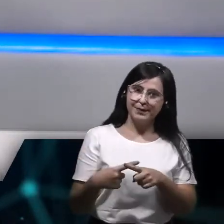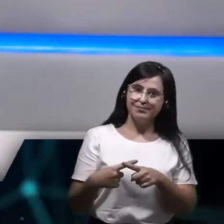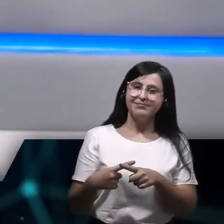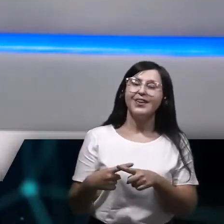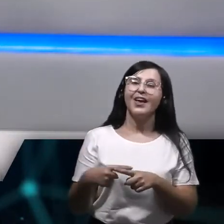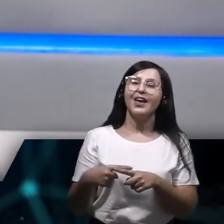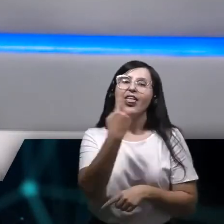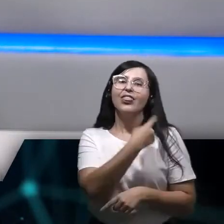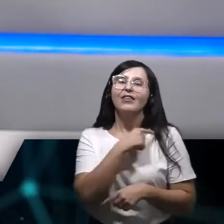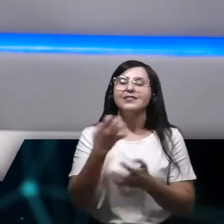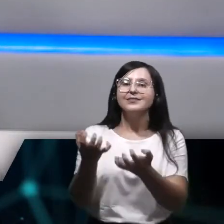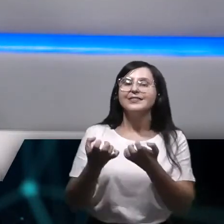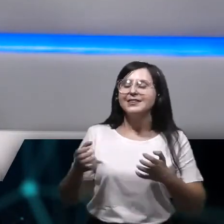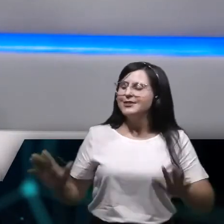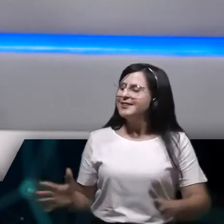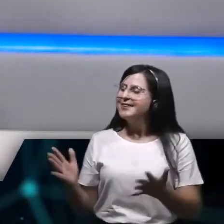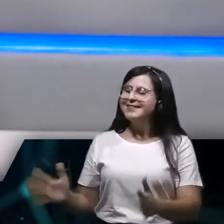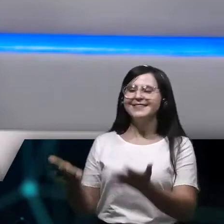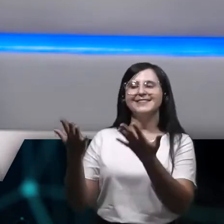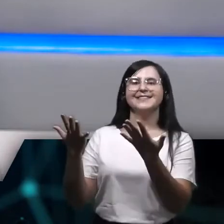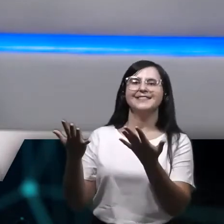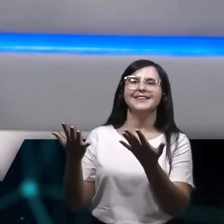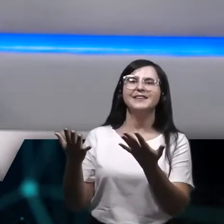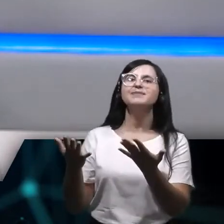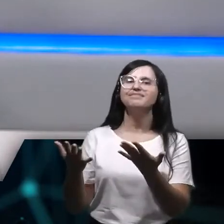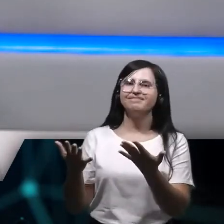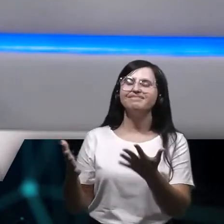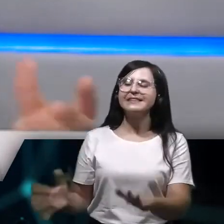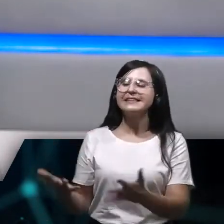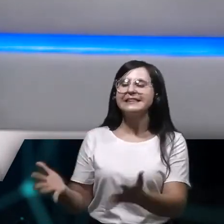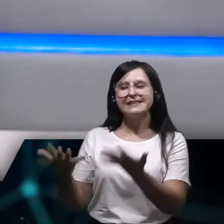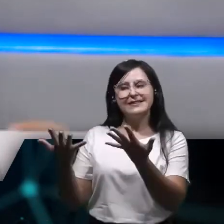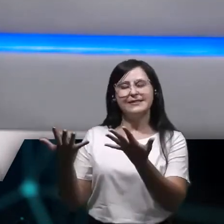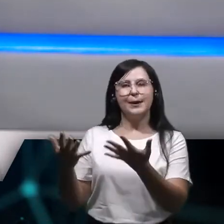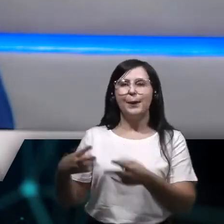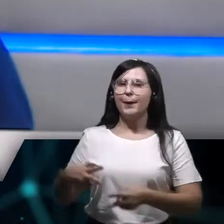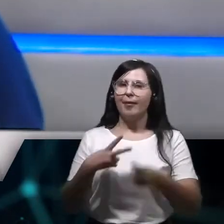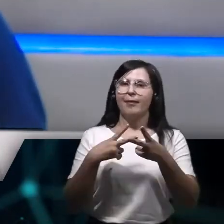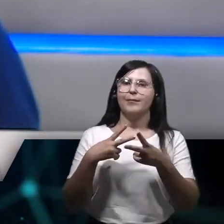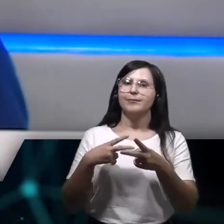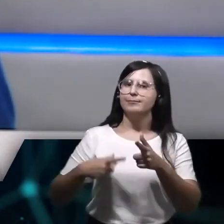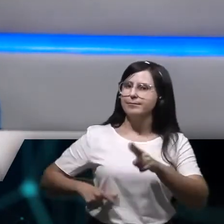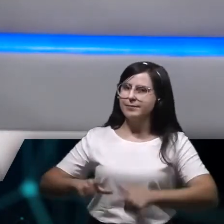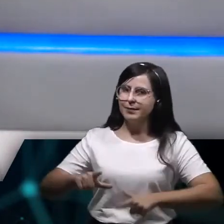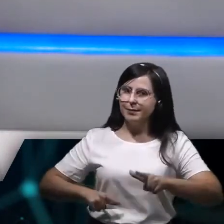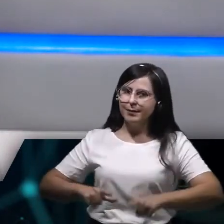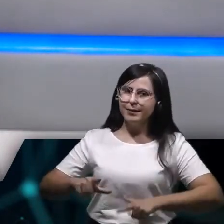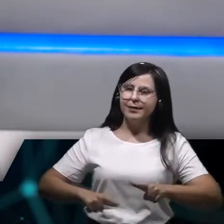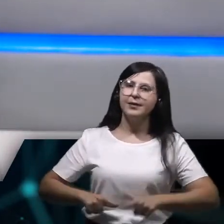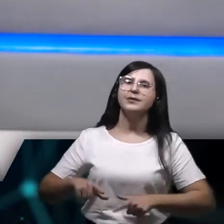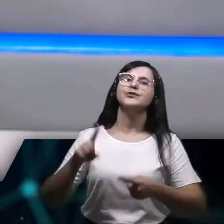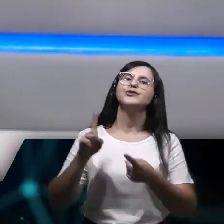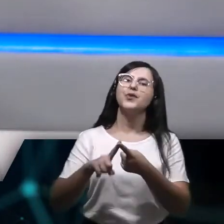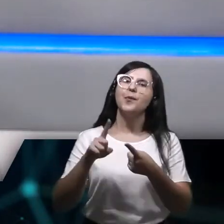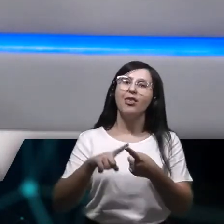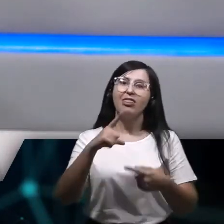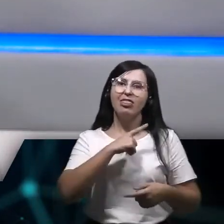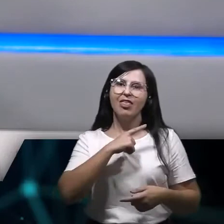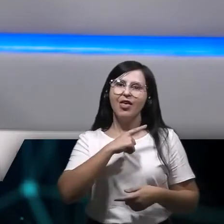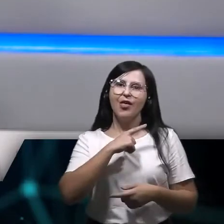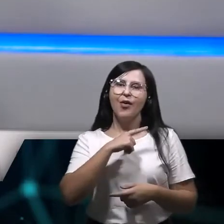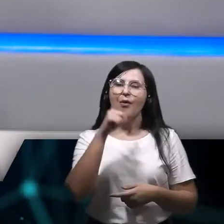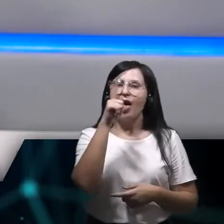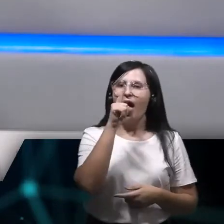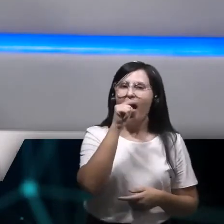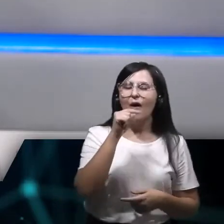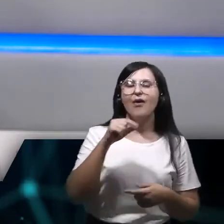com o perímetro irrigado, com a quantidade de propriedades. Esse ano nós tivemos uma produção recorde de